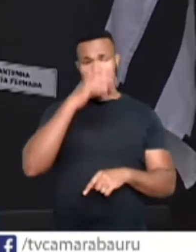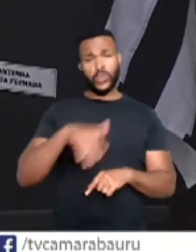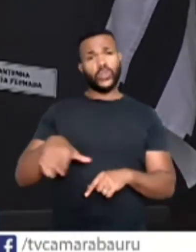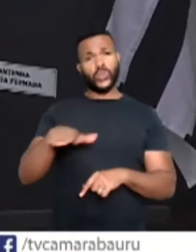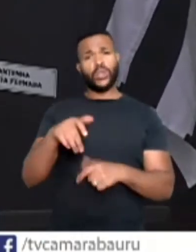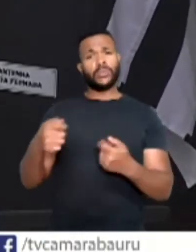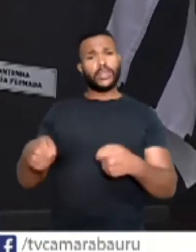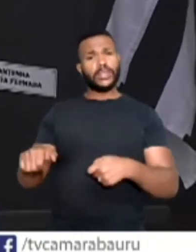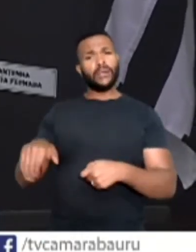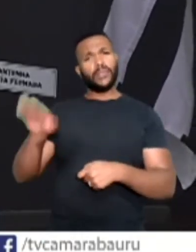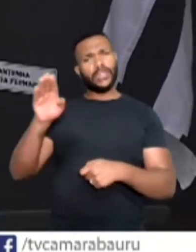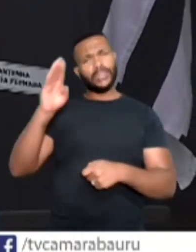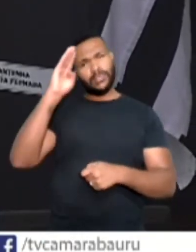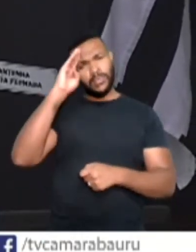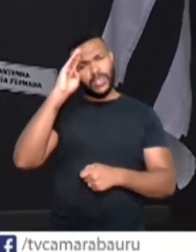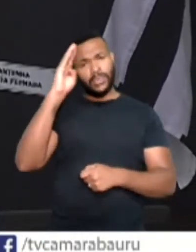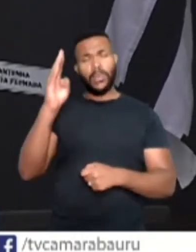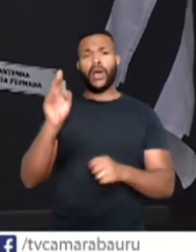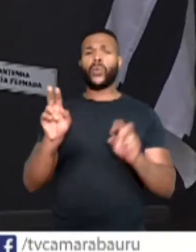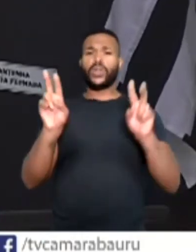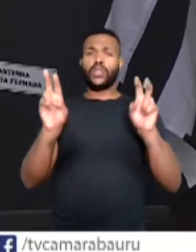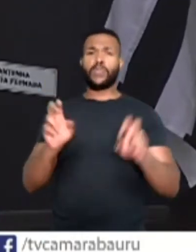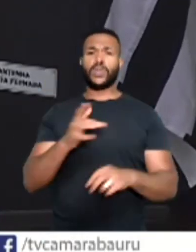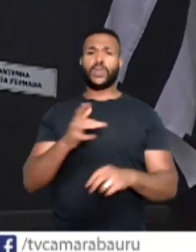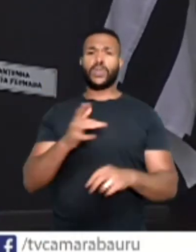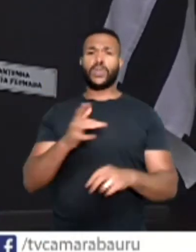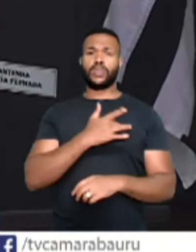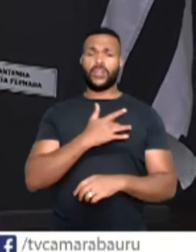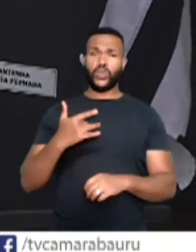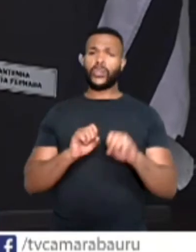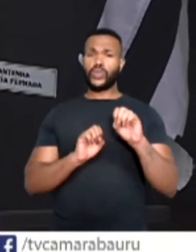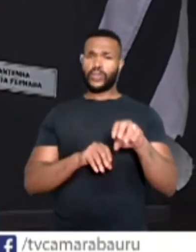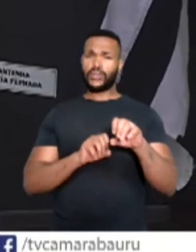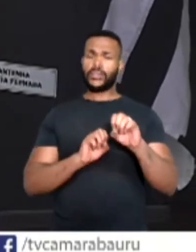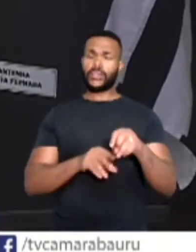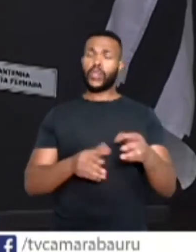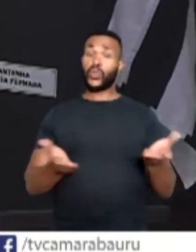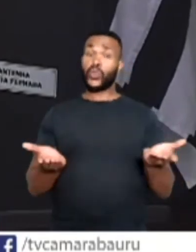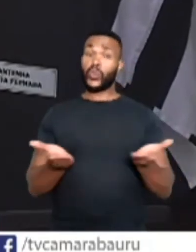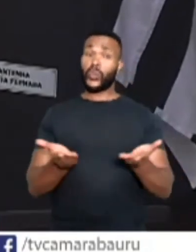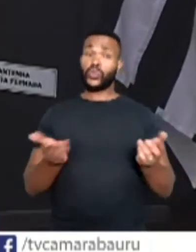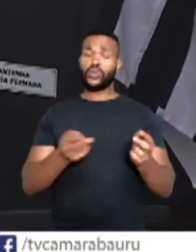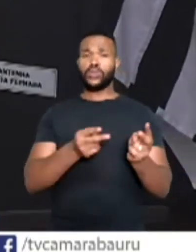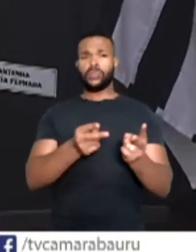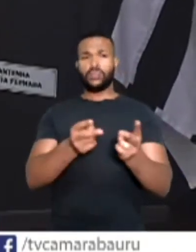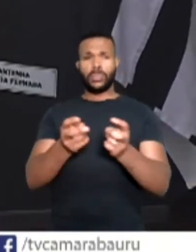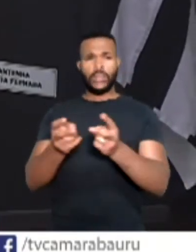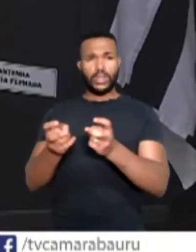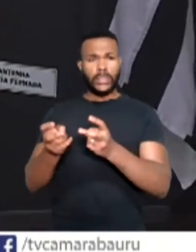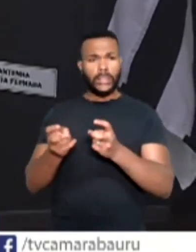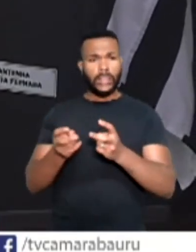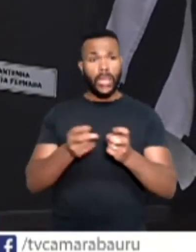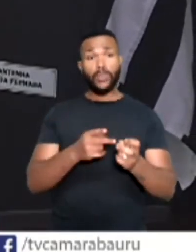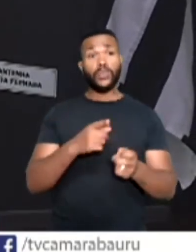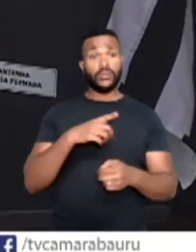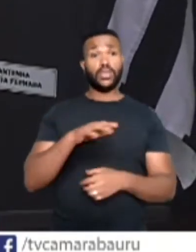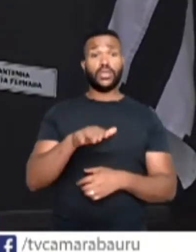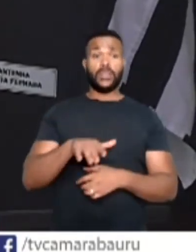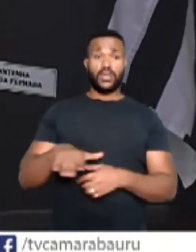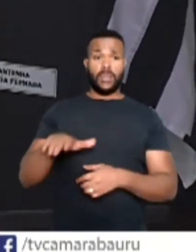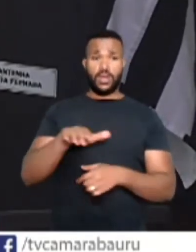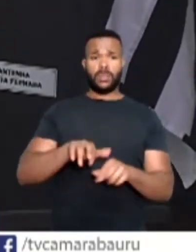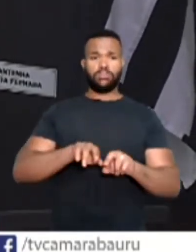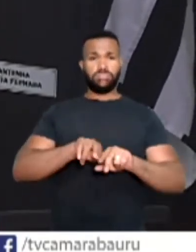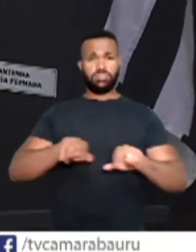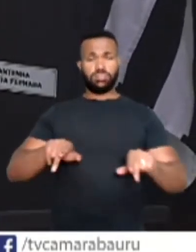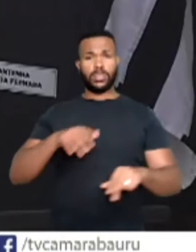no quesito da saúde, da educação. Veja hoje as demandas hoje que nós temos nessas áreas. O município realmente